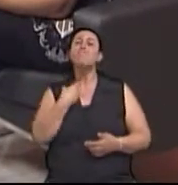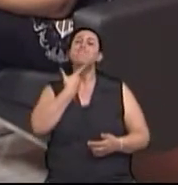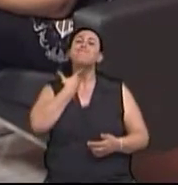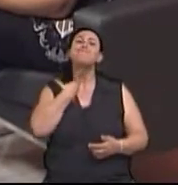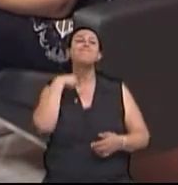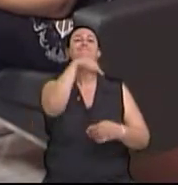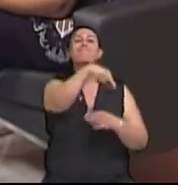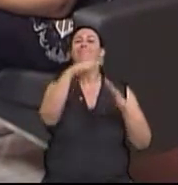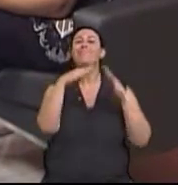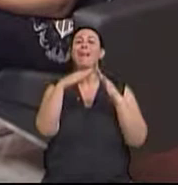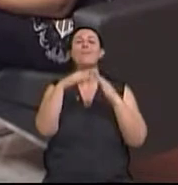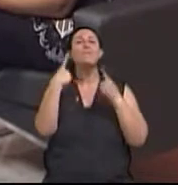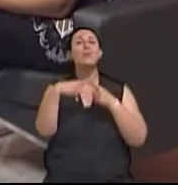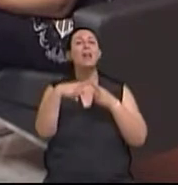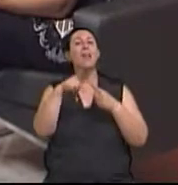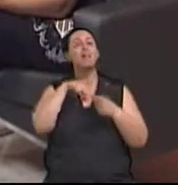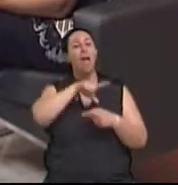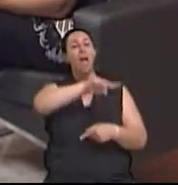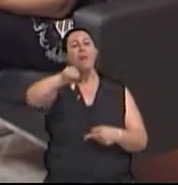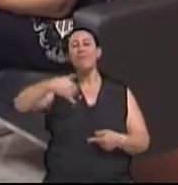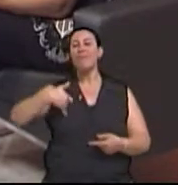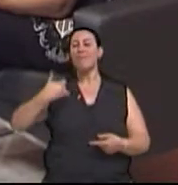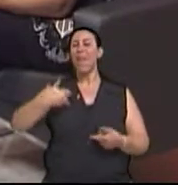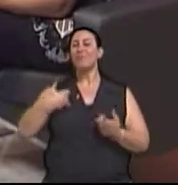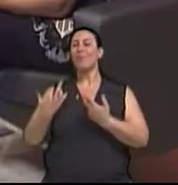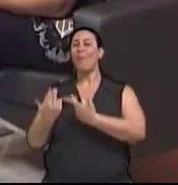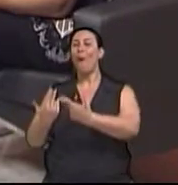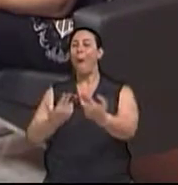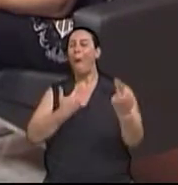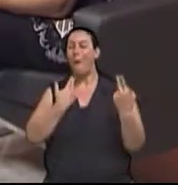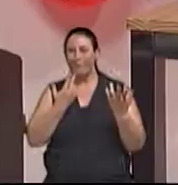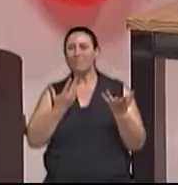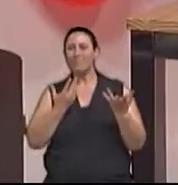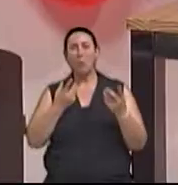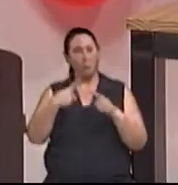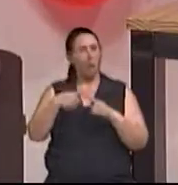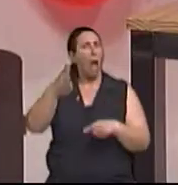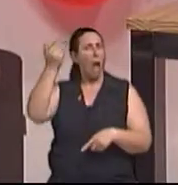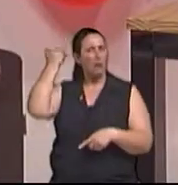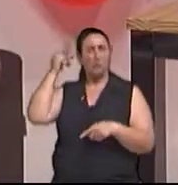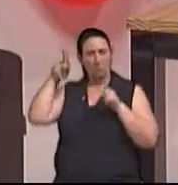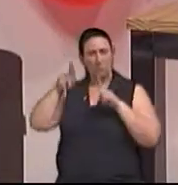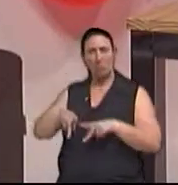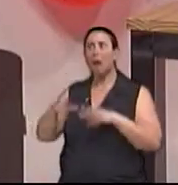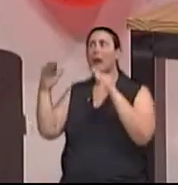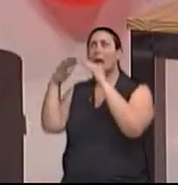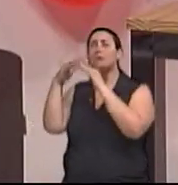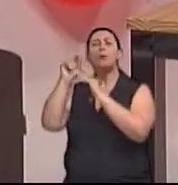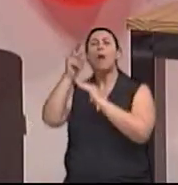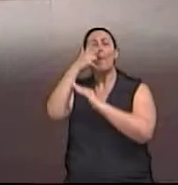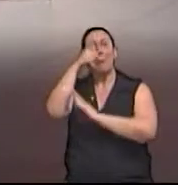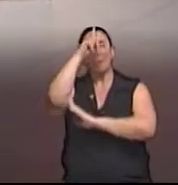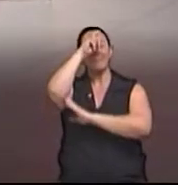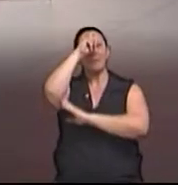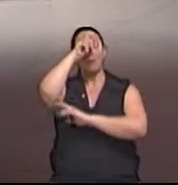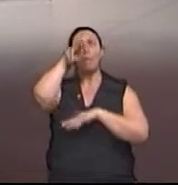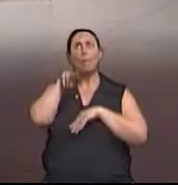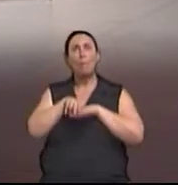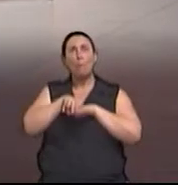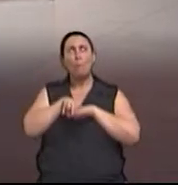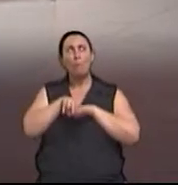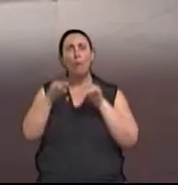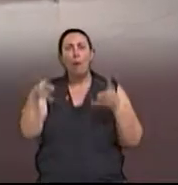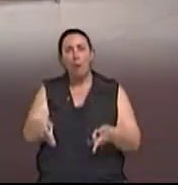de repouso justamente porque as pessoas ficavam completamente digamos mais parada e será que não é esse esse